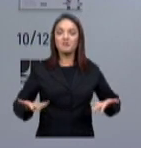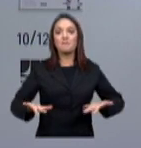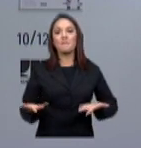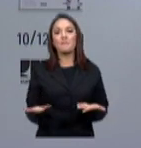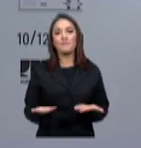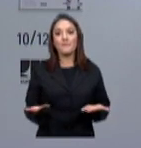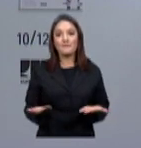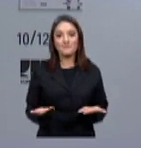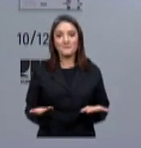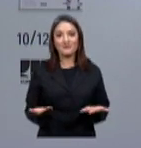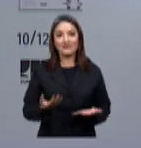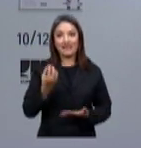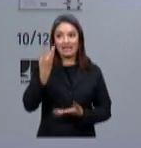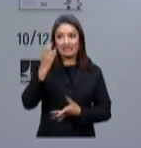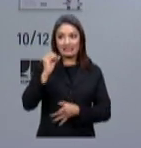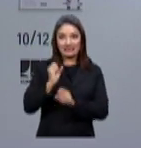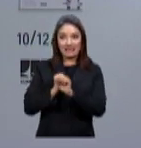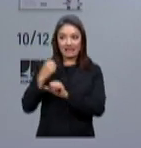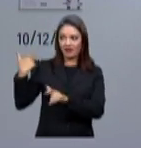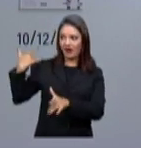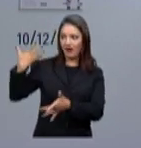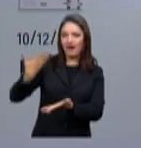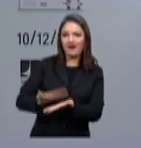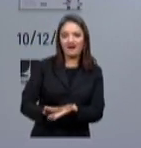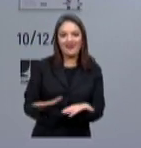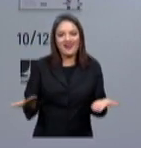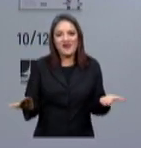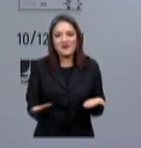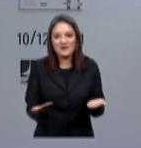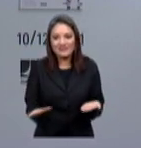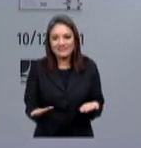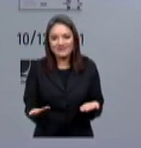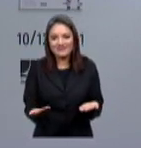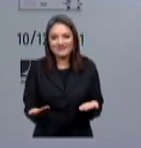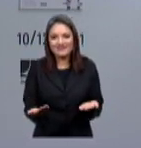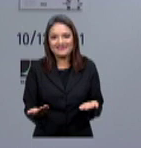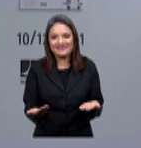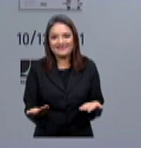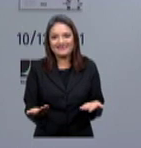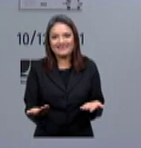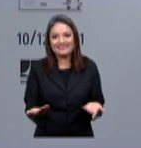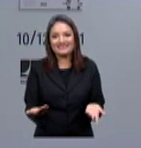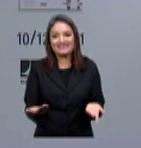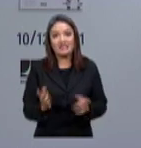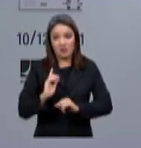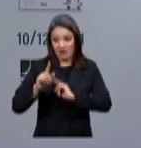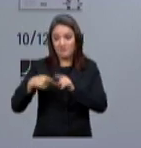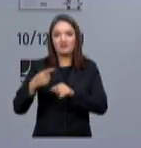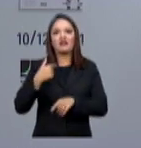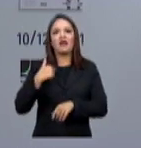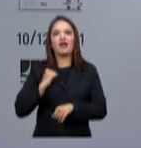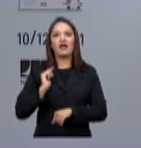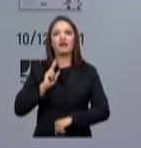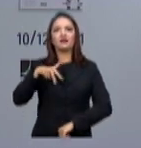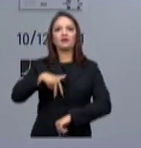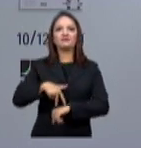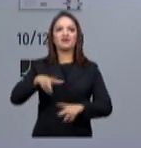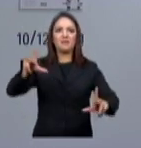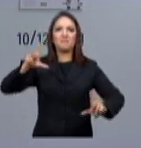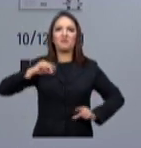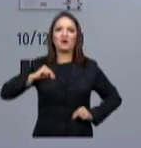Presidente 30 Anos Depois deste fato e eu tomava minha cadeira no Supremo Tribunal